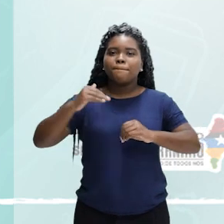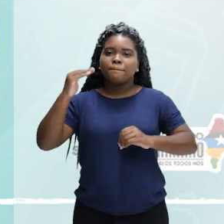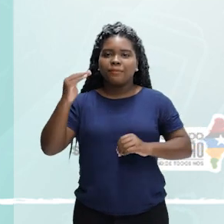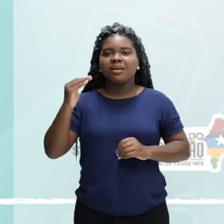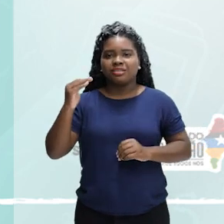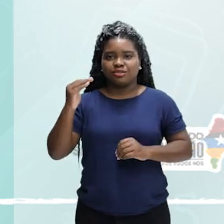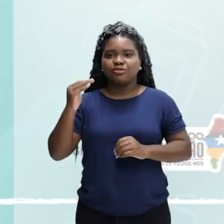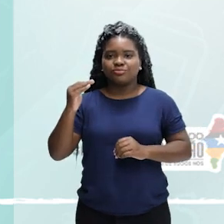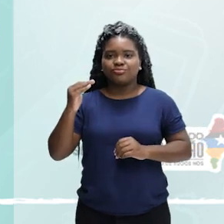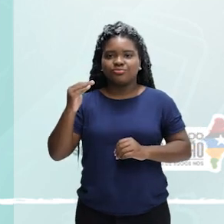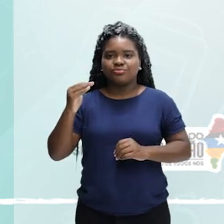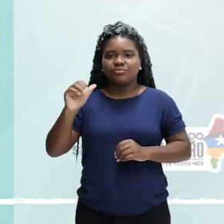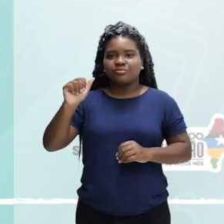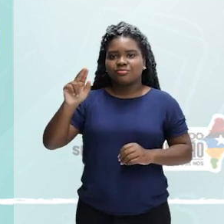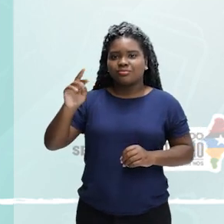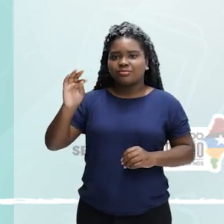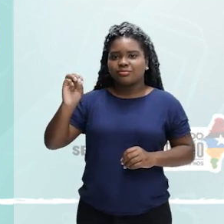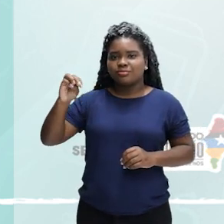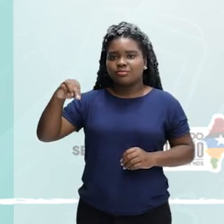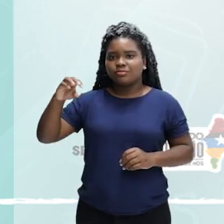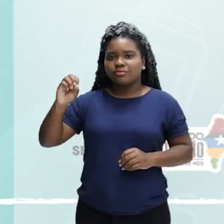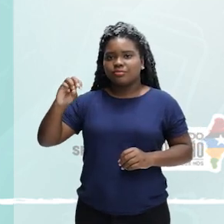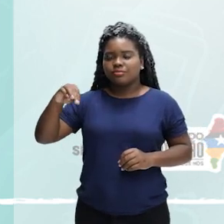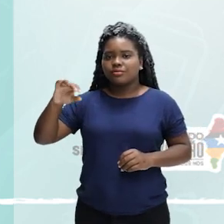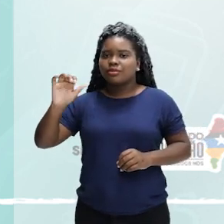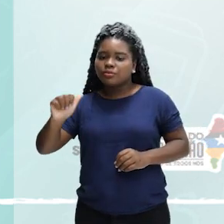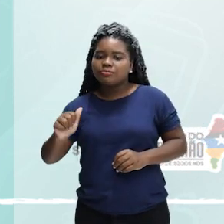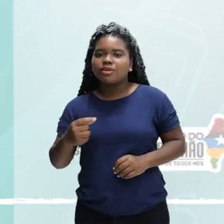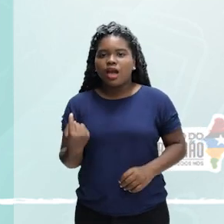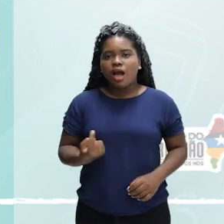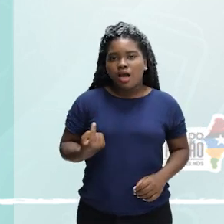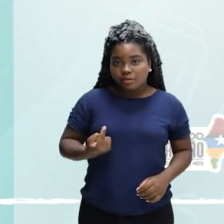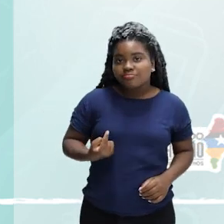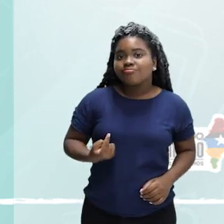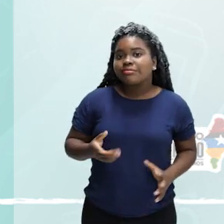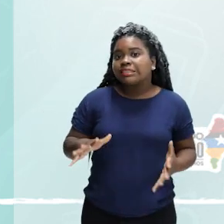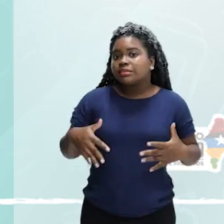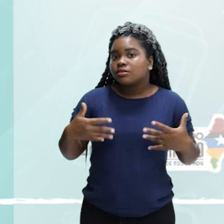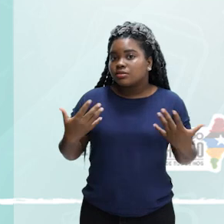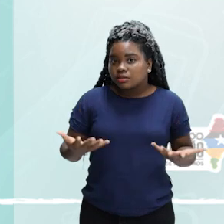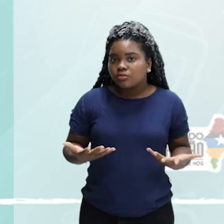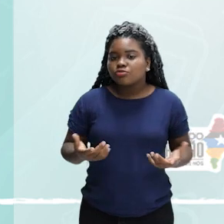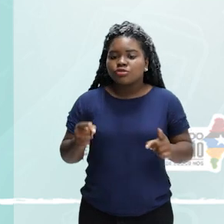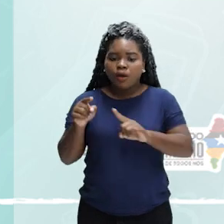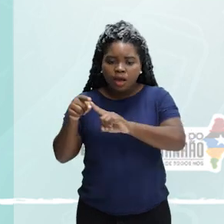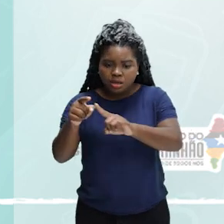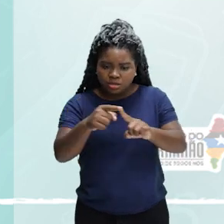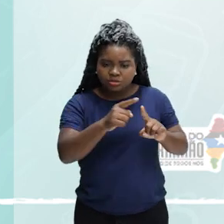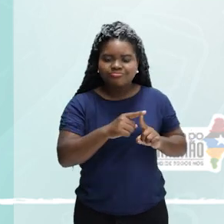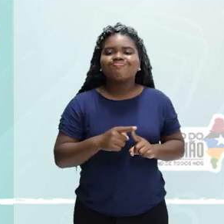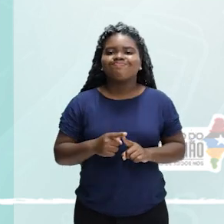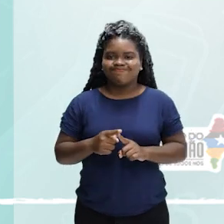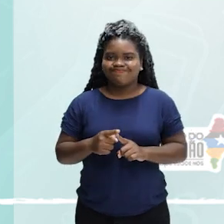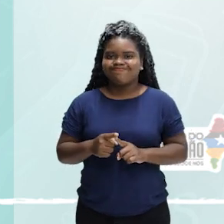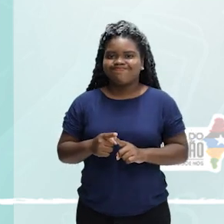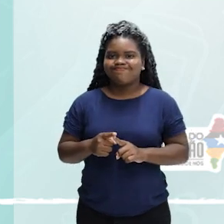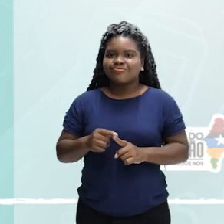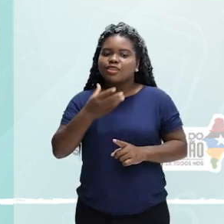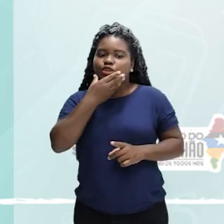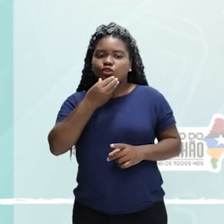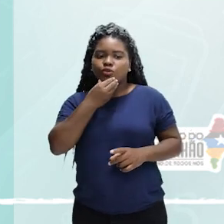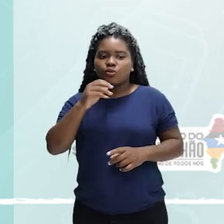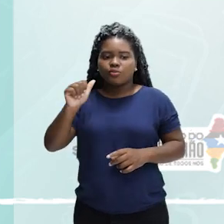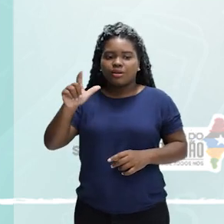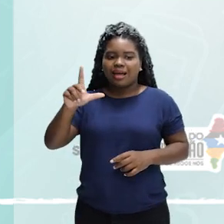individual, certo? Então são esses valores que Tocqueville reforça e defende na democracia representativa,